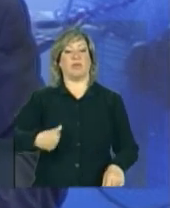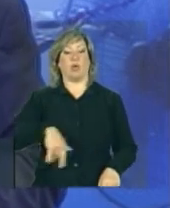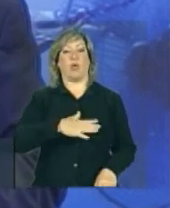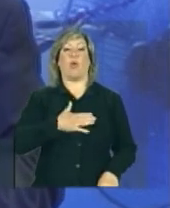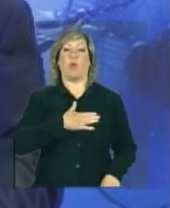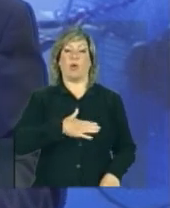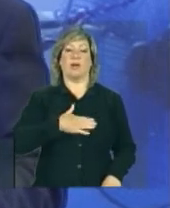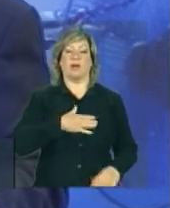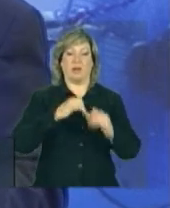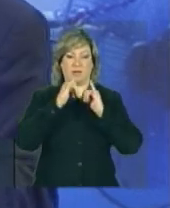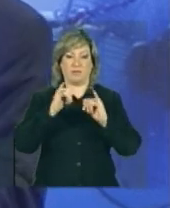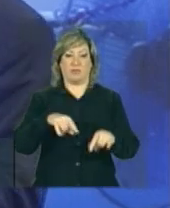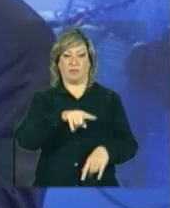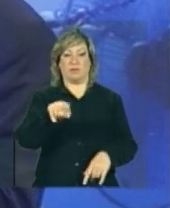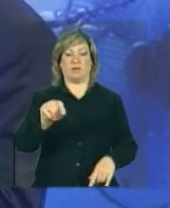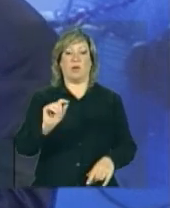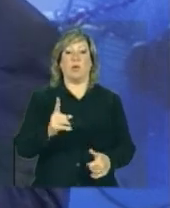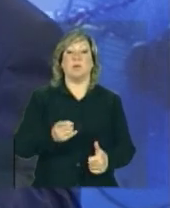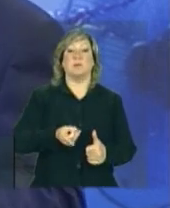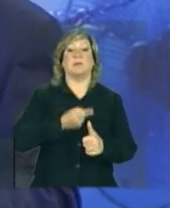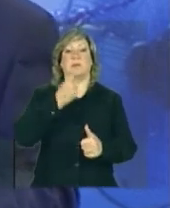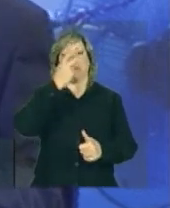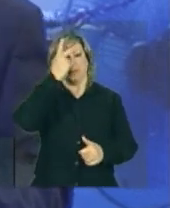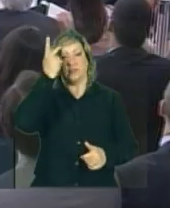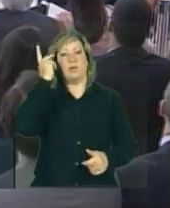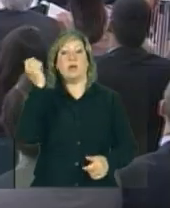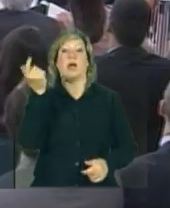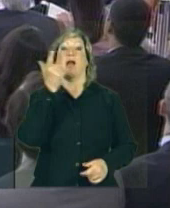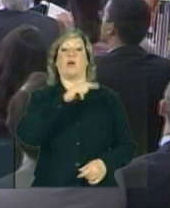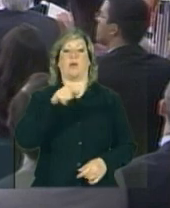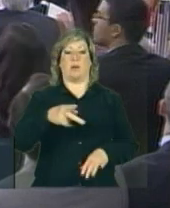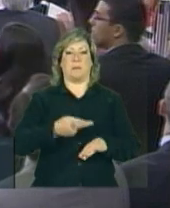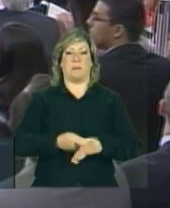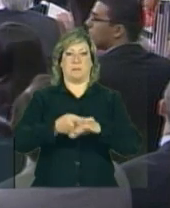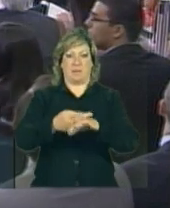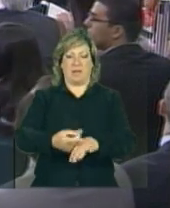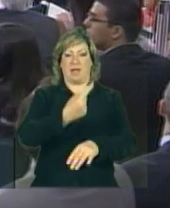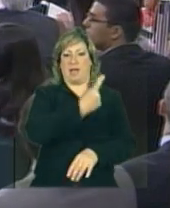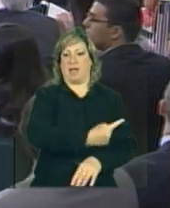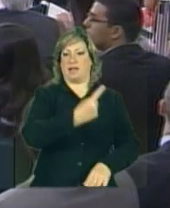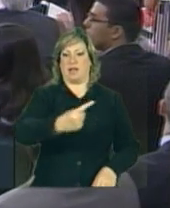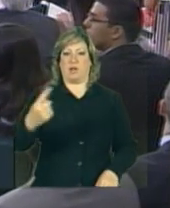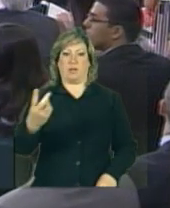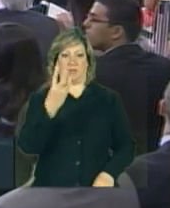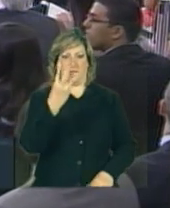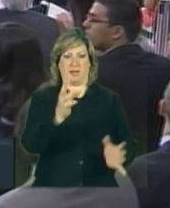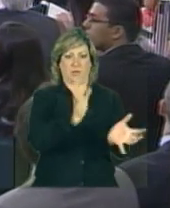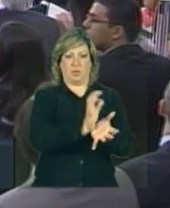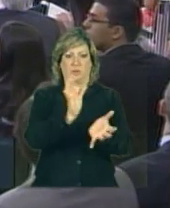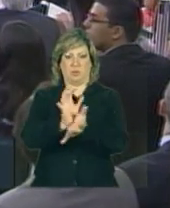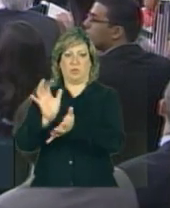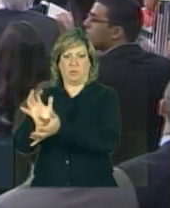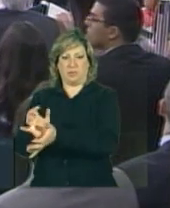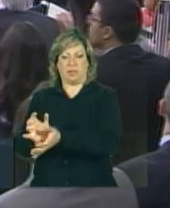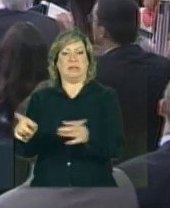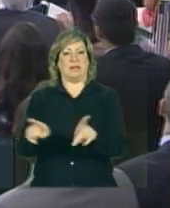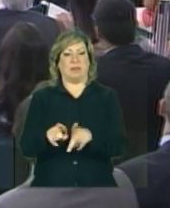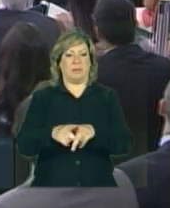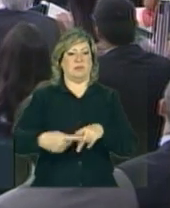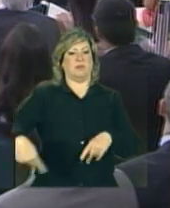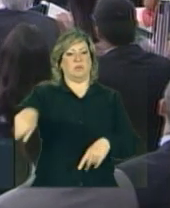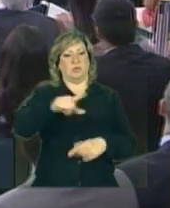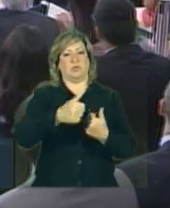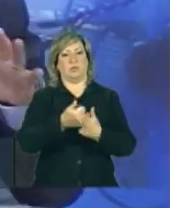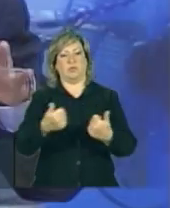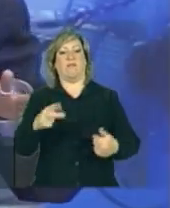gostaríamos de anunciar que os primeiros colocados de cada uma das 3 categorias, também os seus